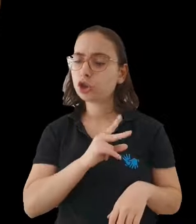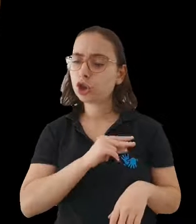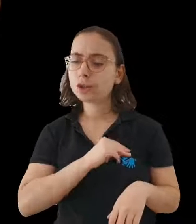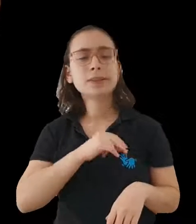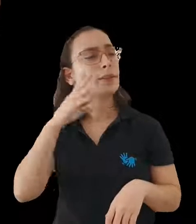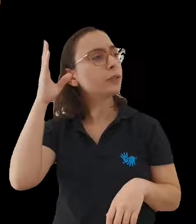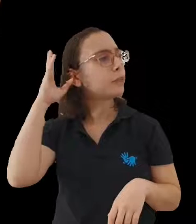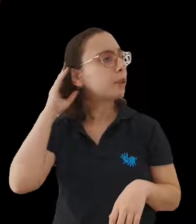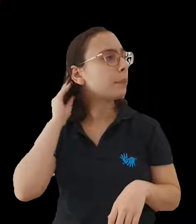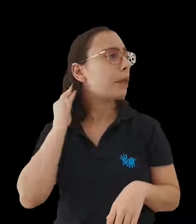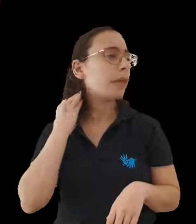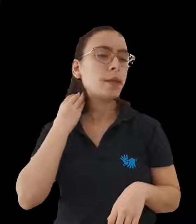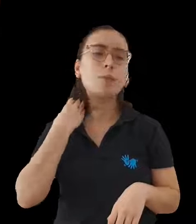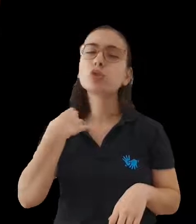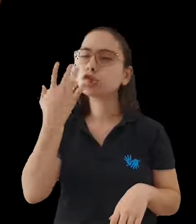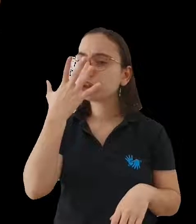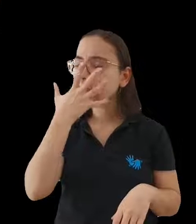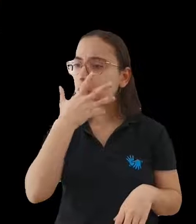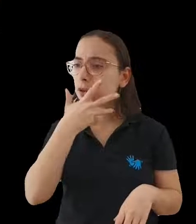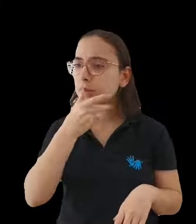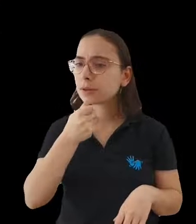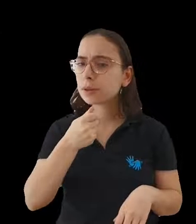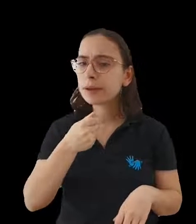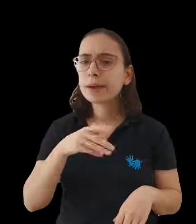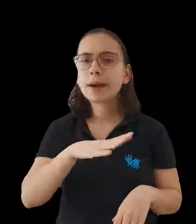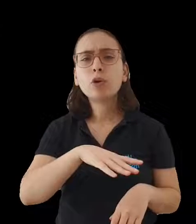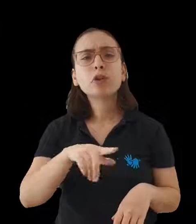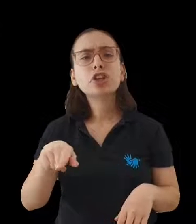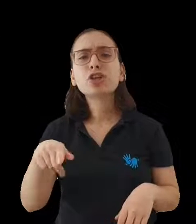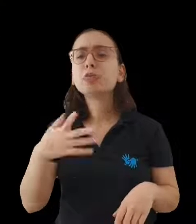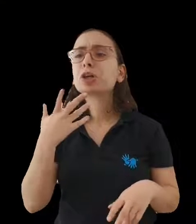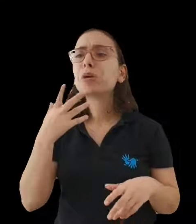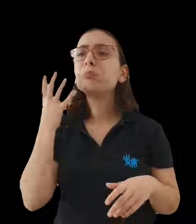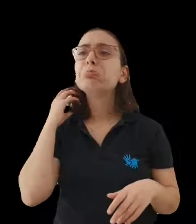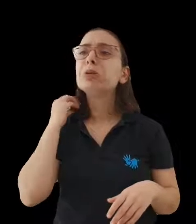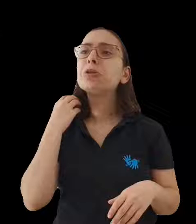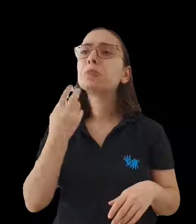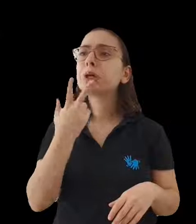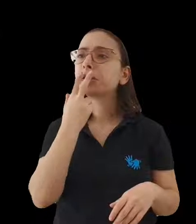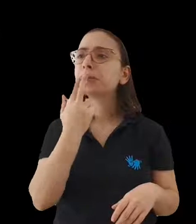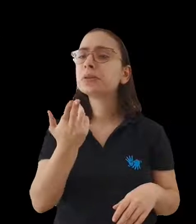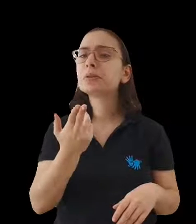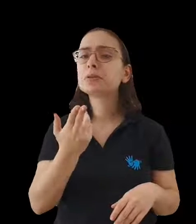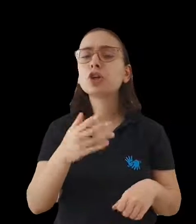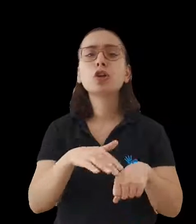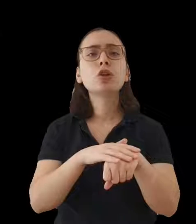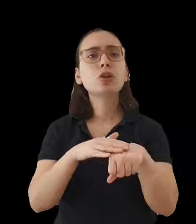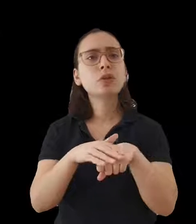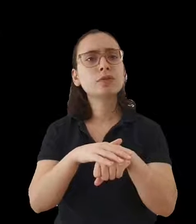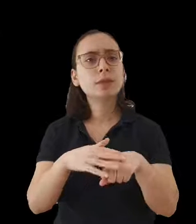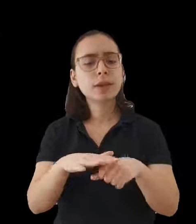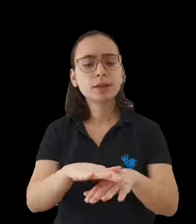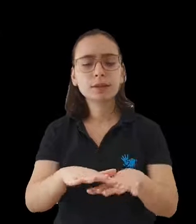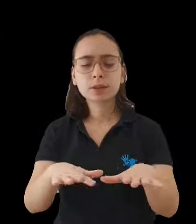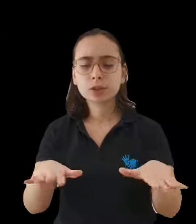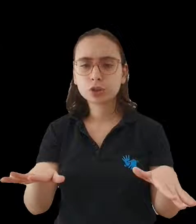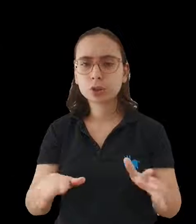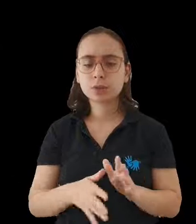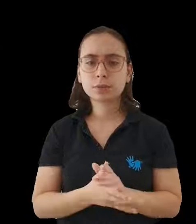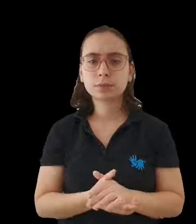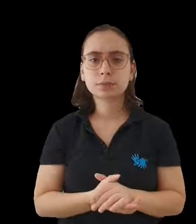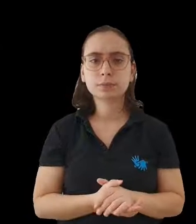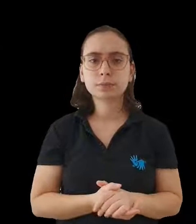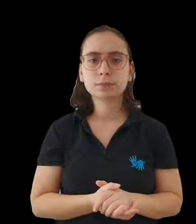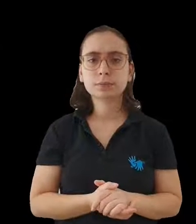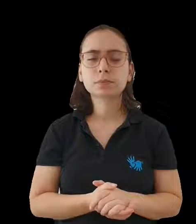será que tem alguém aqui que tem o cabelo igual da princesa? Conversar com o público, tá? Então, essa é uma